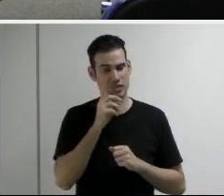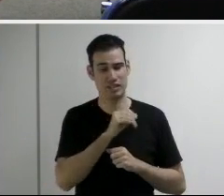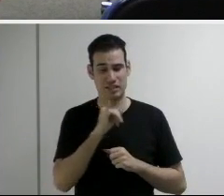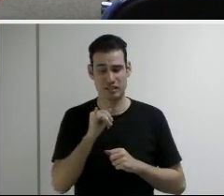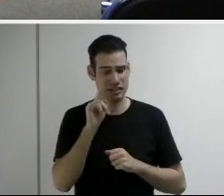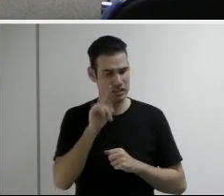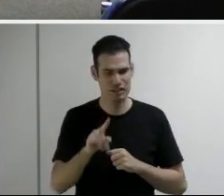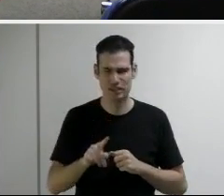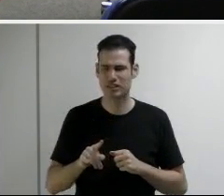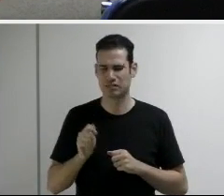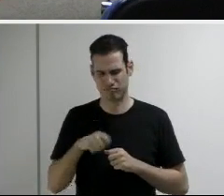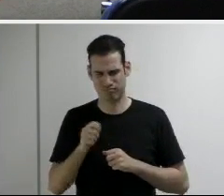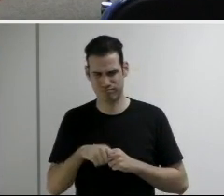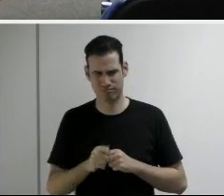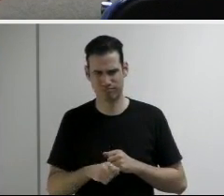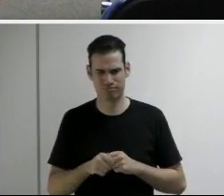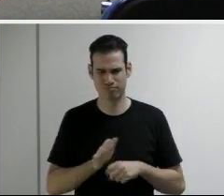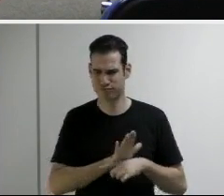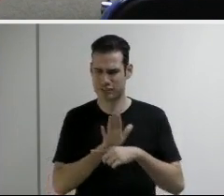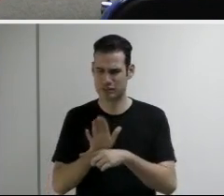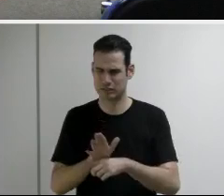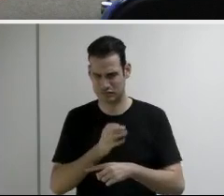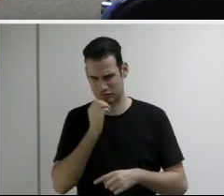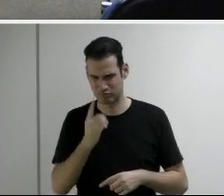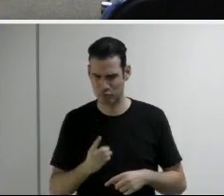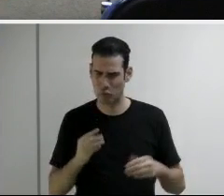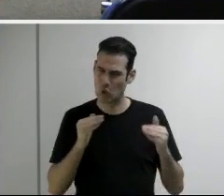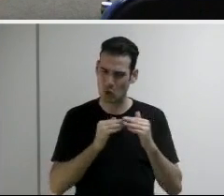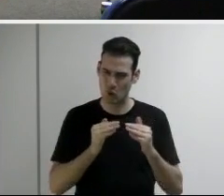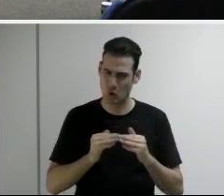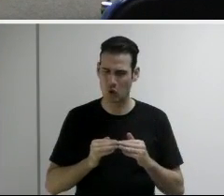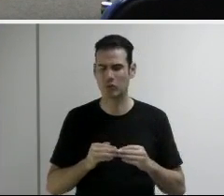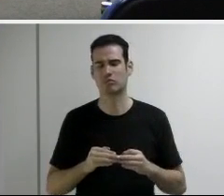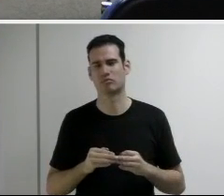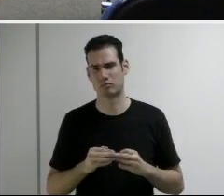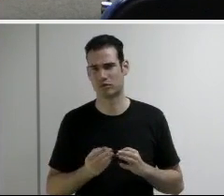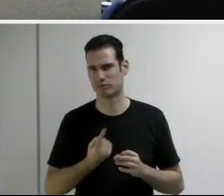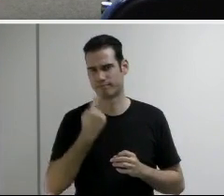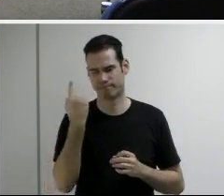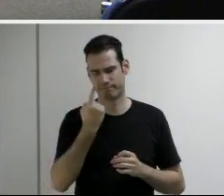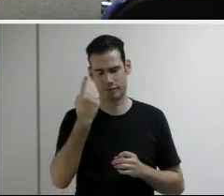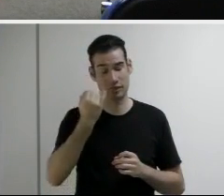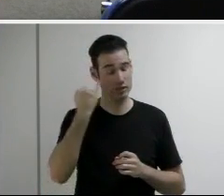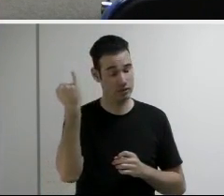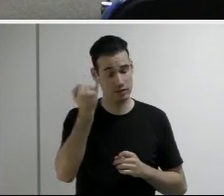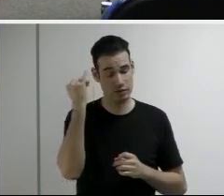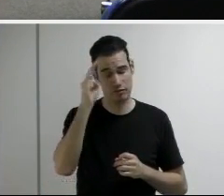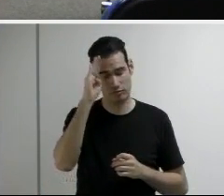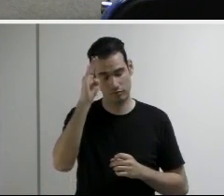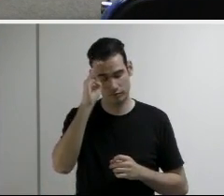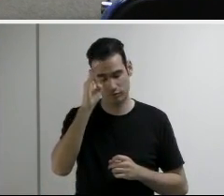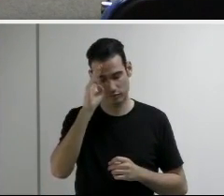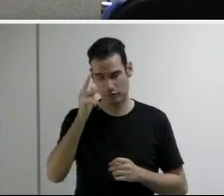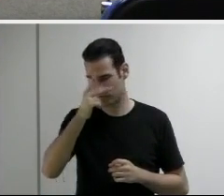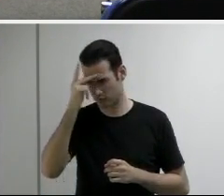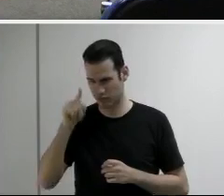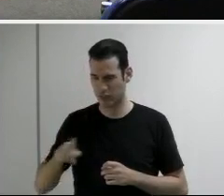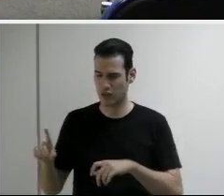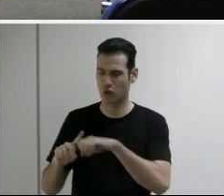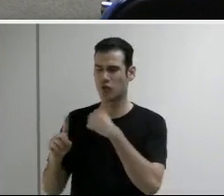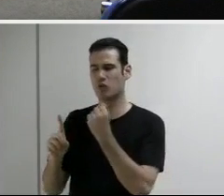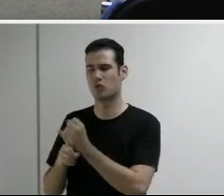aquele tratamento ali está de acordo ou não. Então, esse eu acho que é o fundamental para o cidadão. O cidadão tem que saber que ele